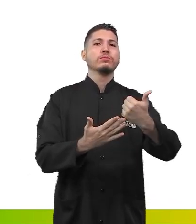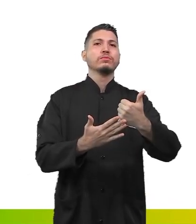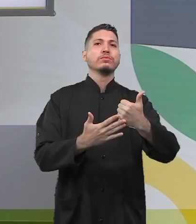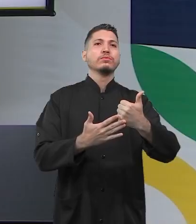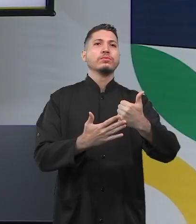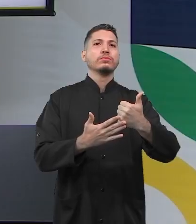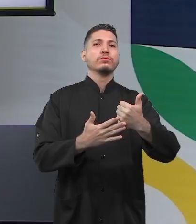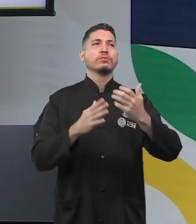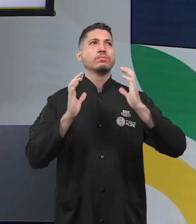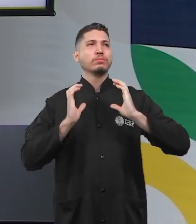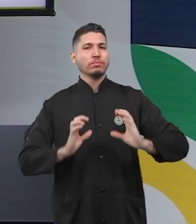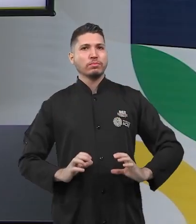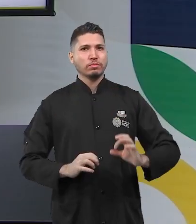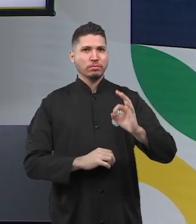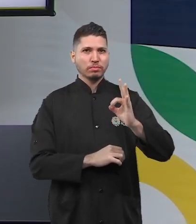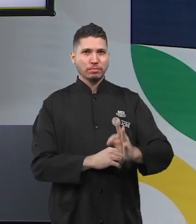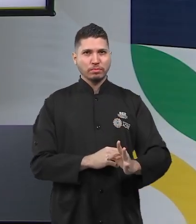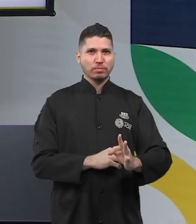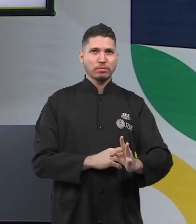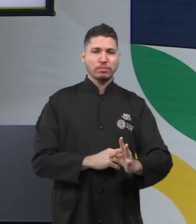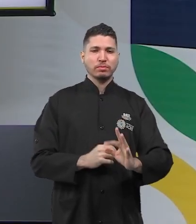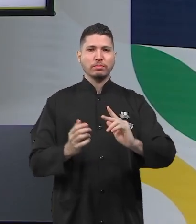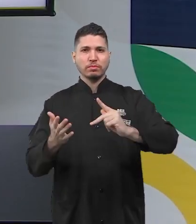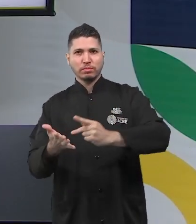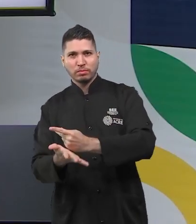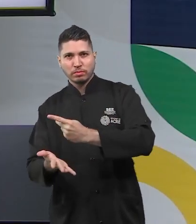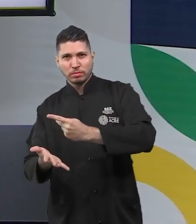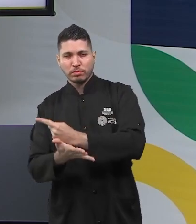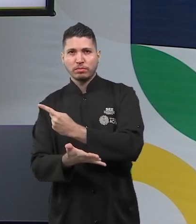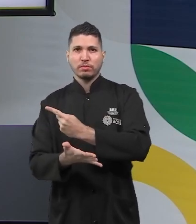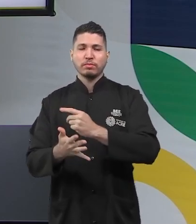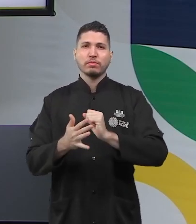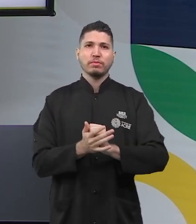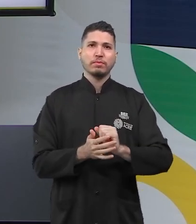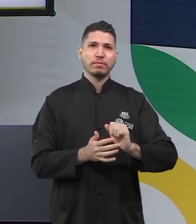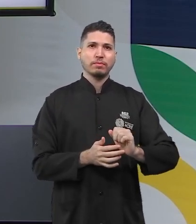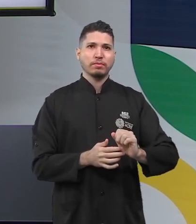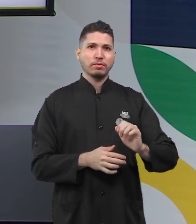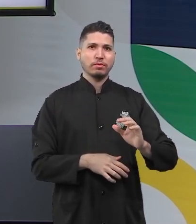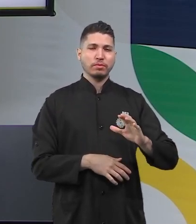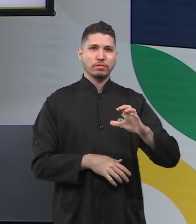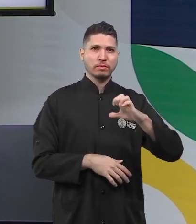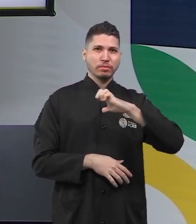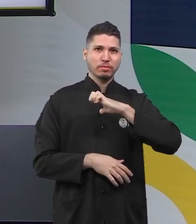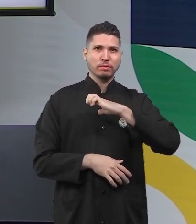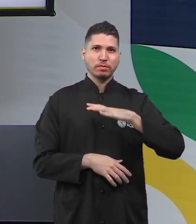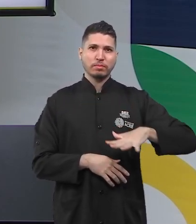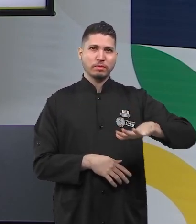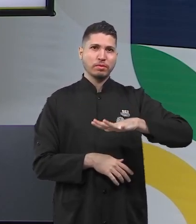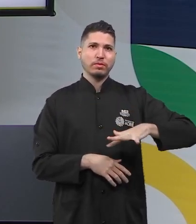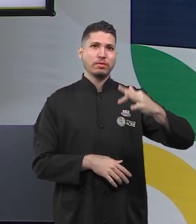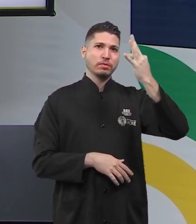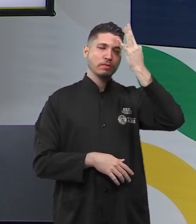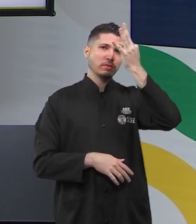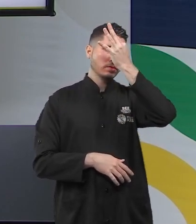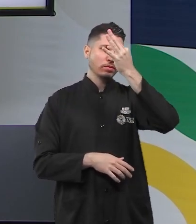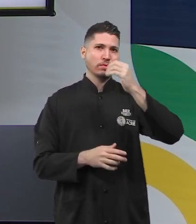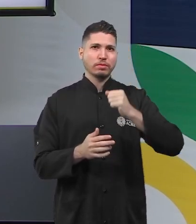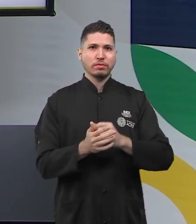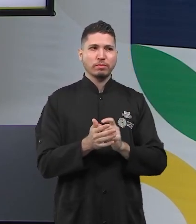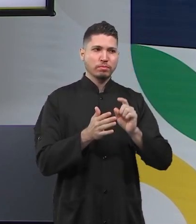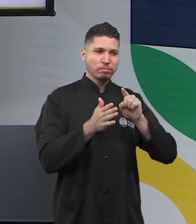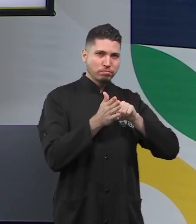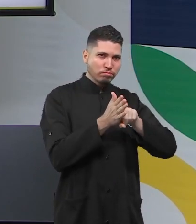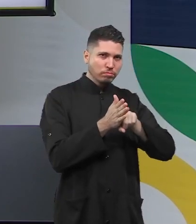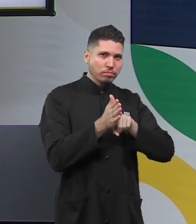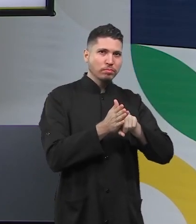incorretas. Então, a ética é uma área da filosofia que investiga a moral. Portanto, é uma